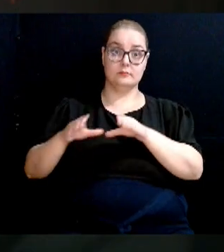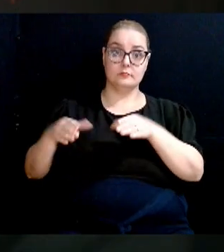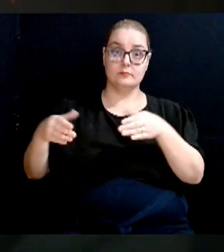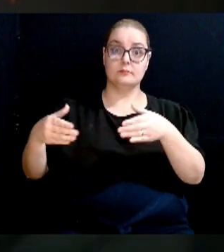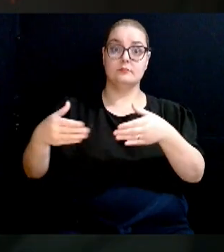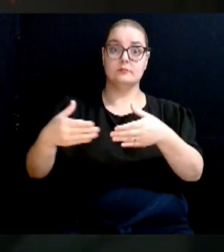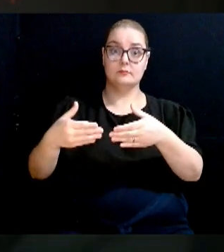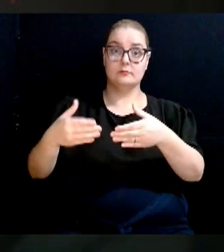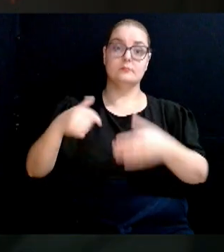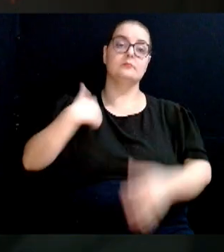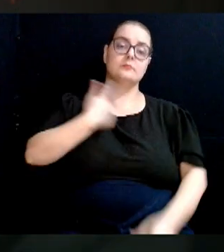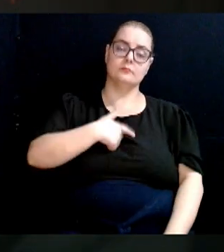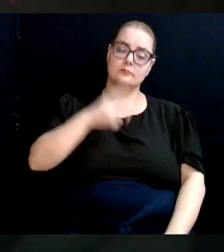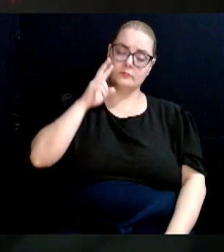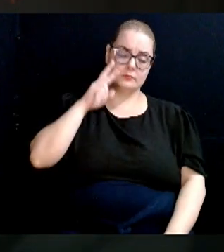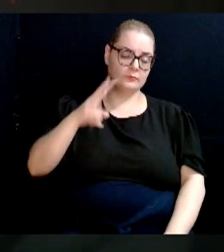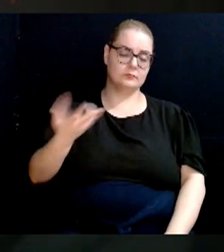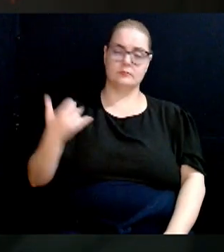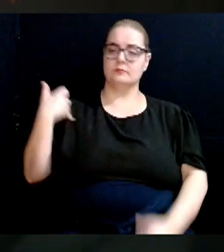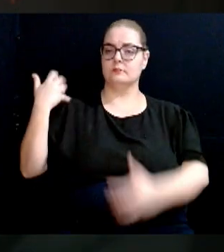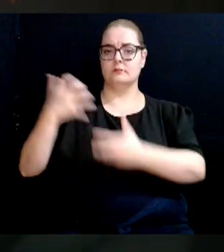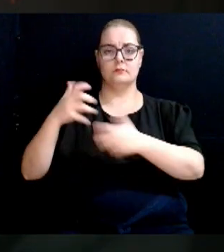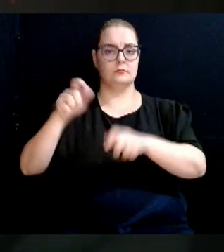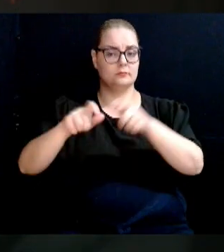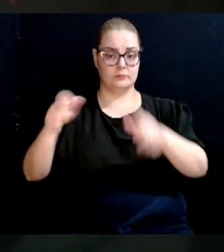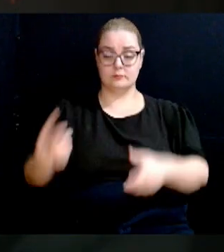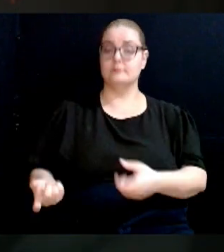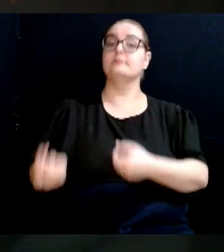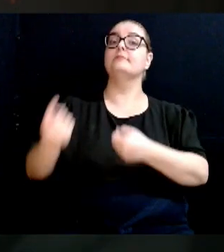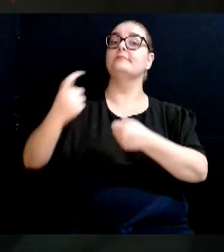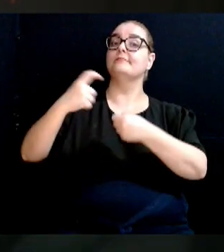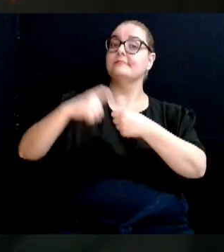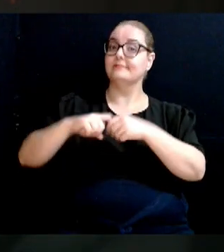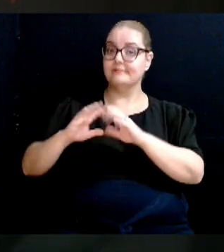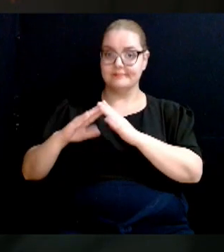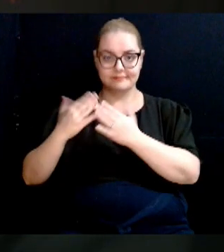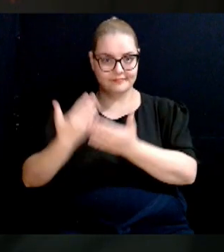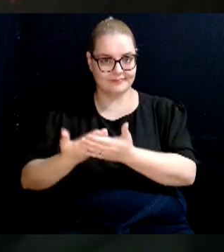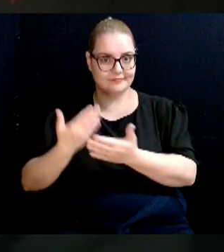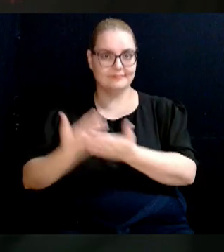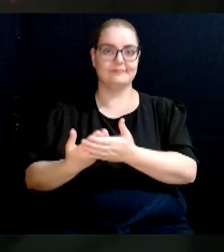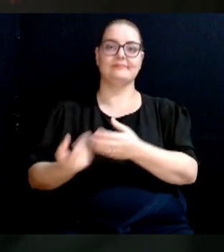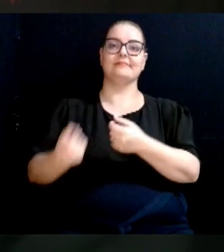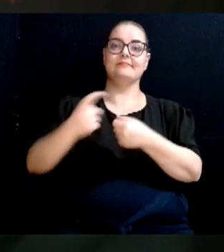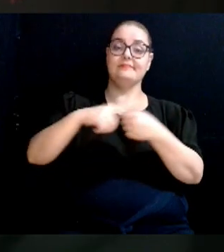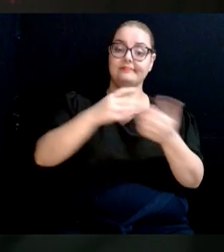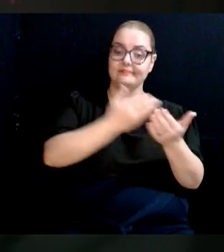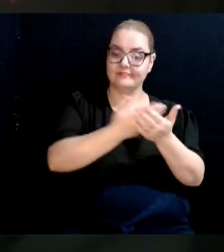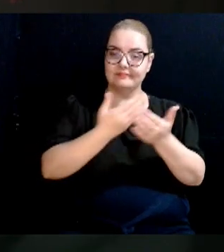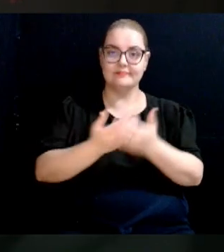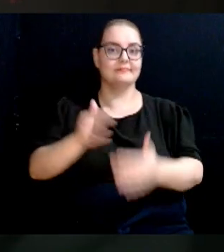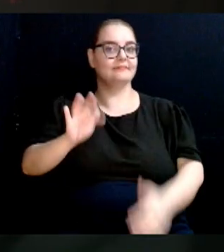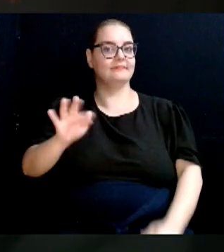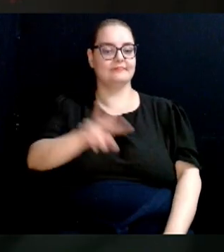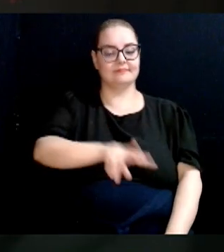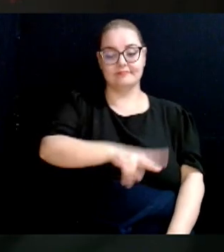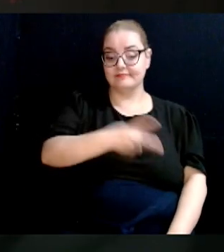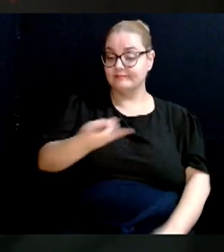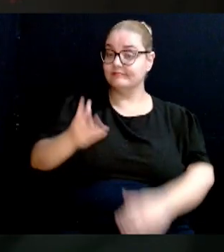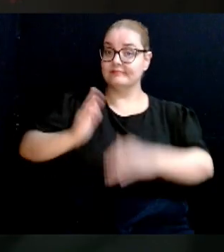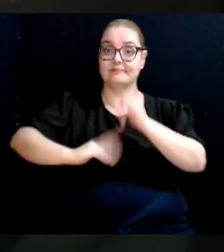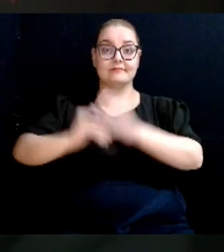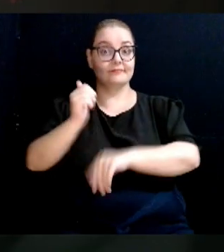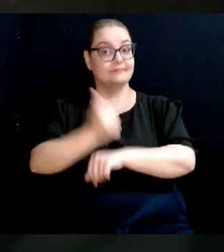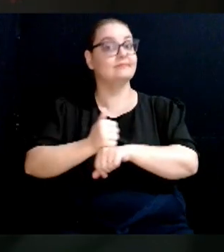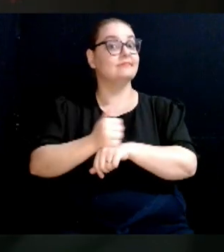gente vê pessoas idosas voltando para a escola, voltando a estudar, fazendo uma transição de carreira, né? E